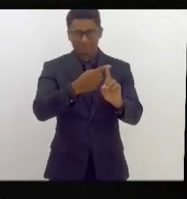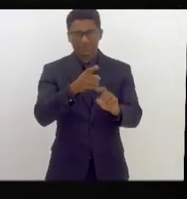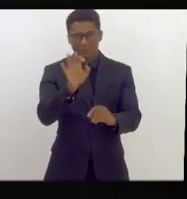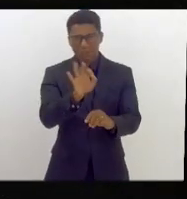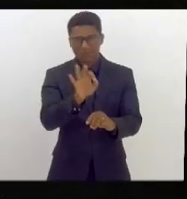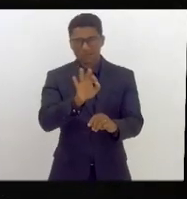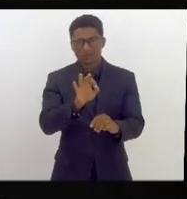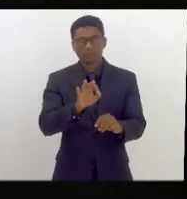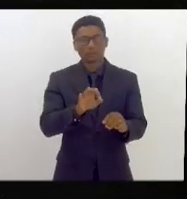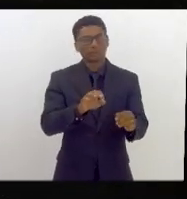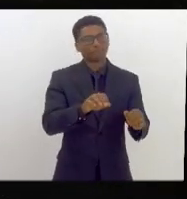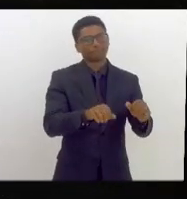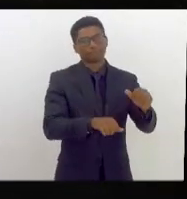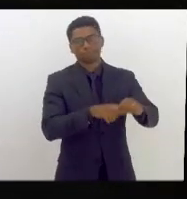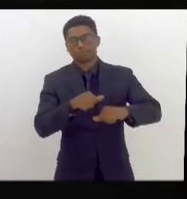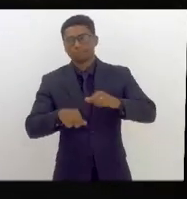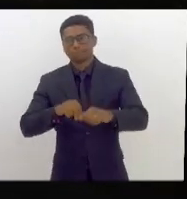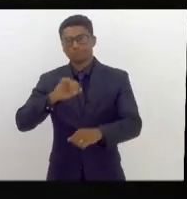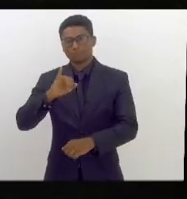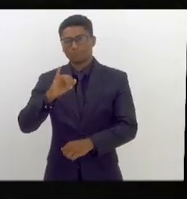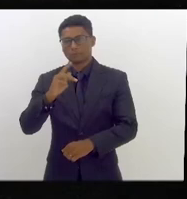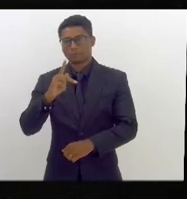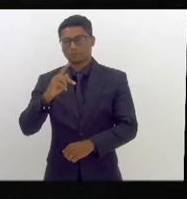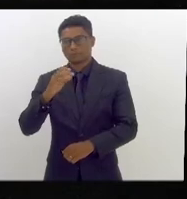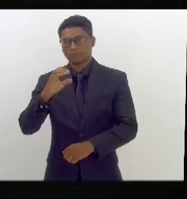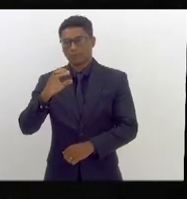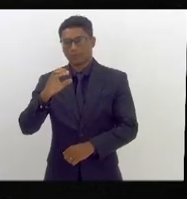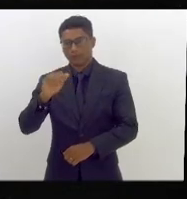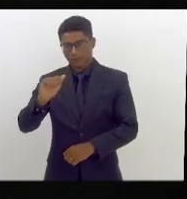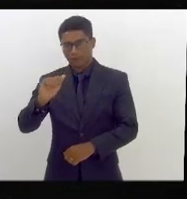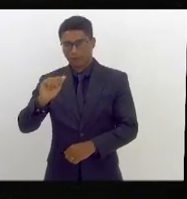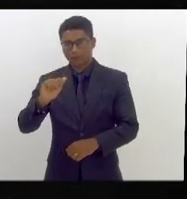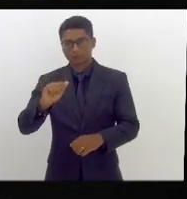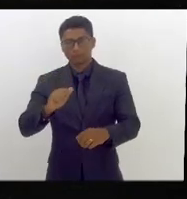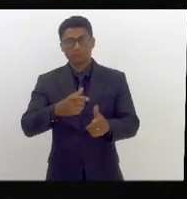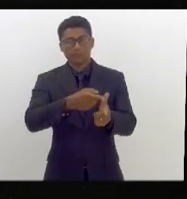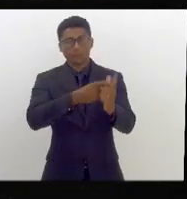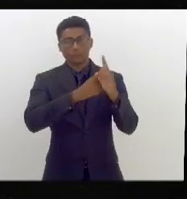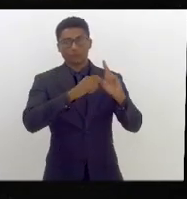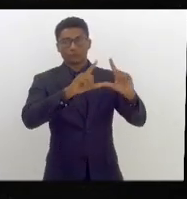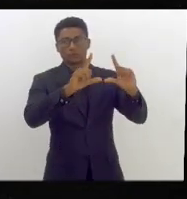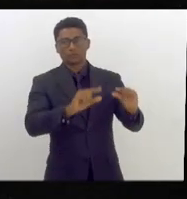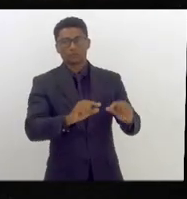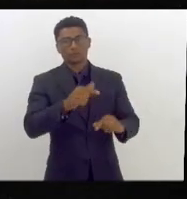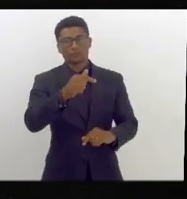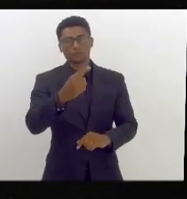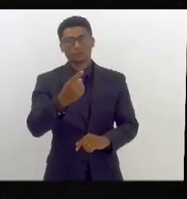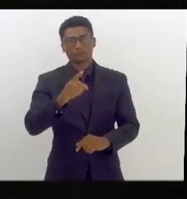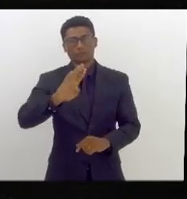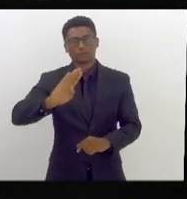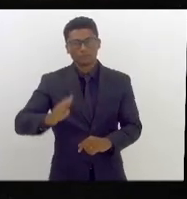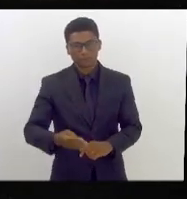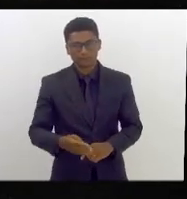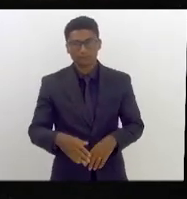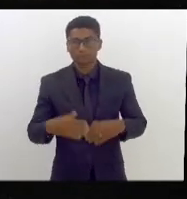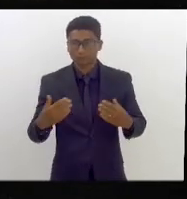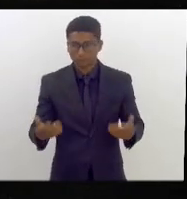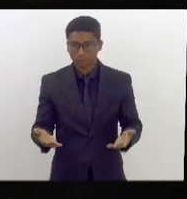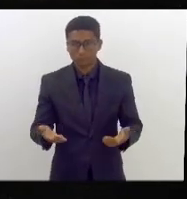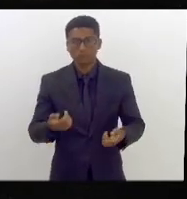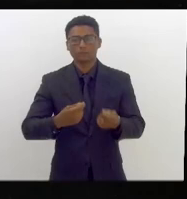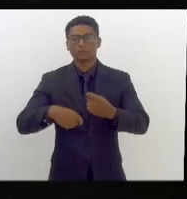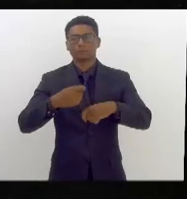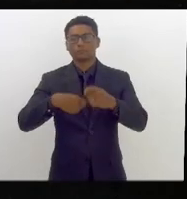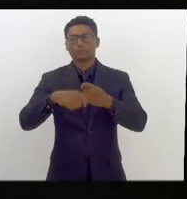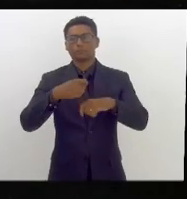dívida cairia em torno de 71 bilhões, portanto, nós teríamos uma economia